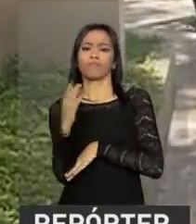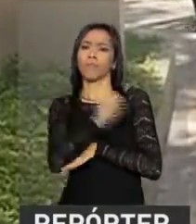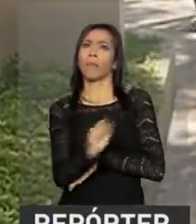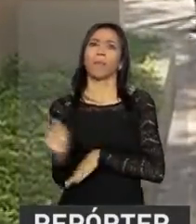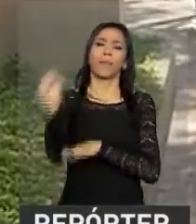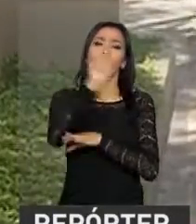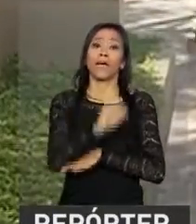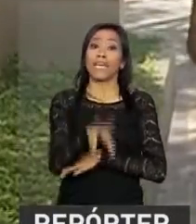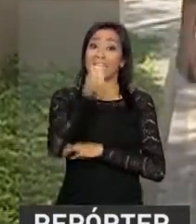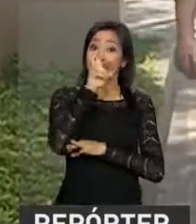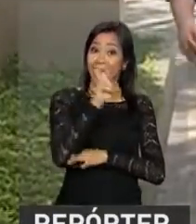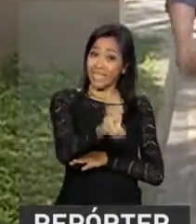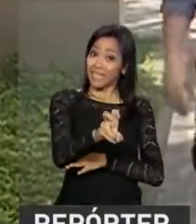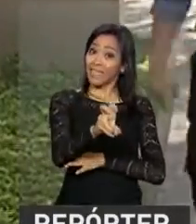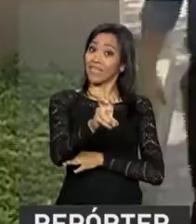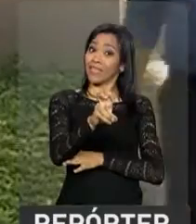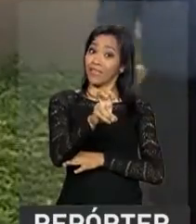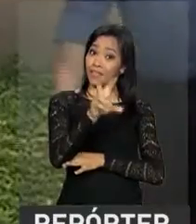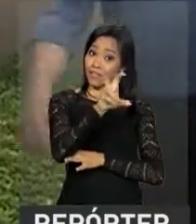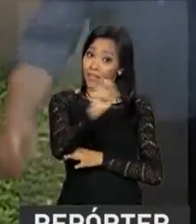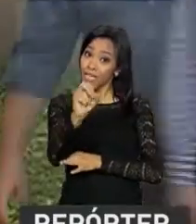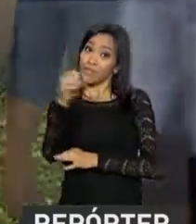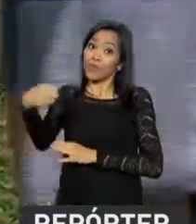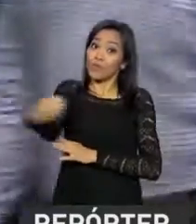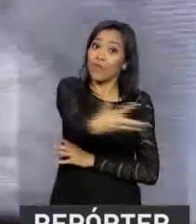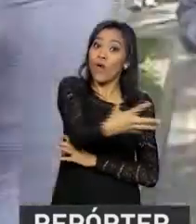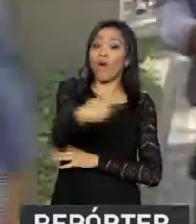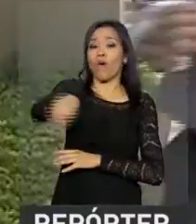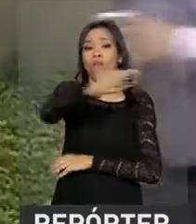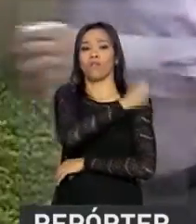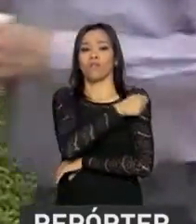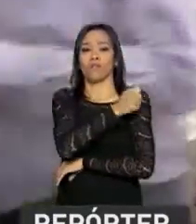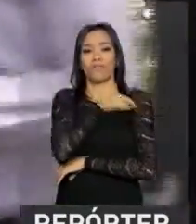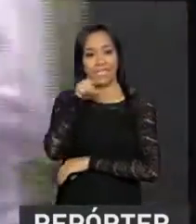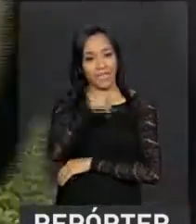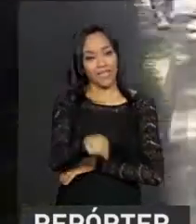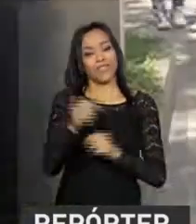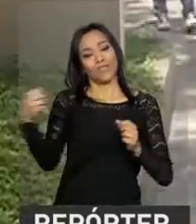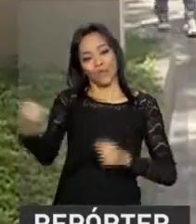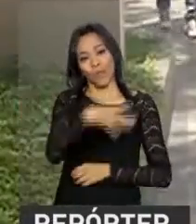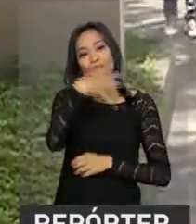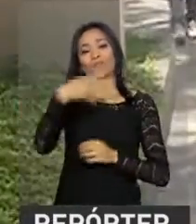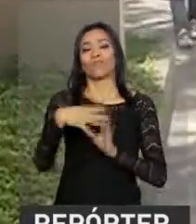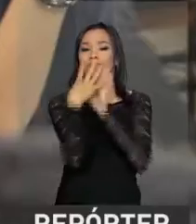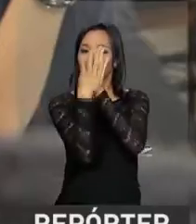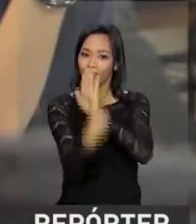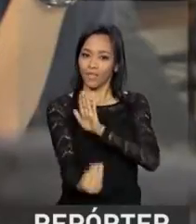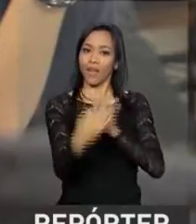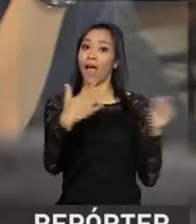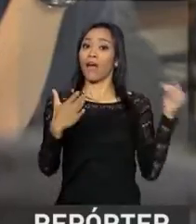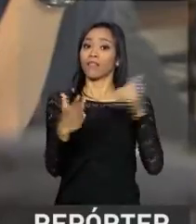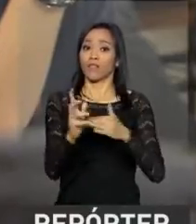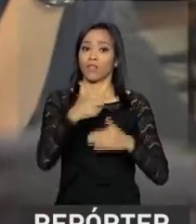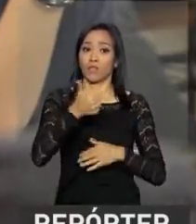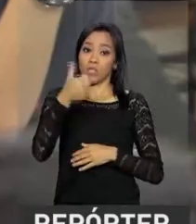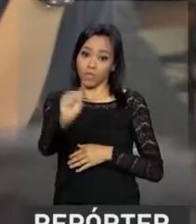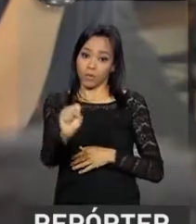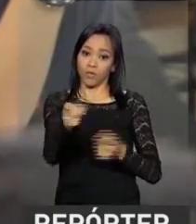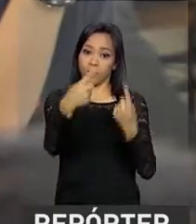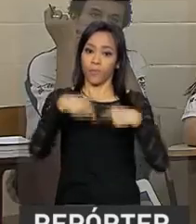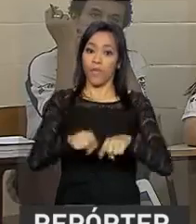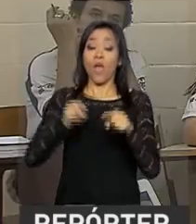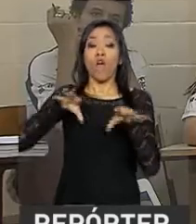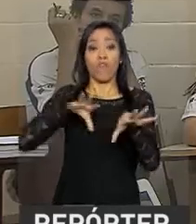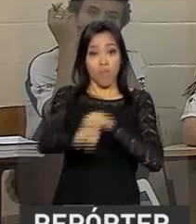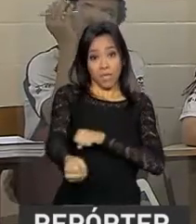atender a 500 mil novos estudantes de ensino médio nesse regime até 2018 a formação técnica e profissional